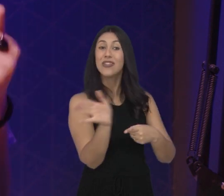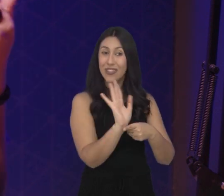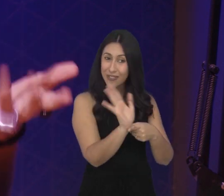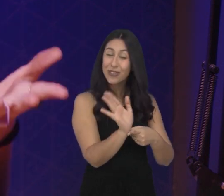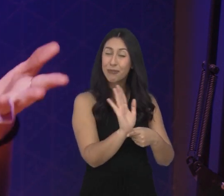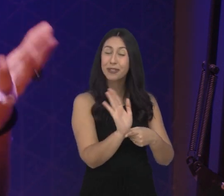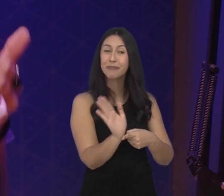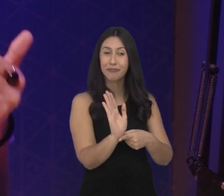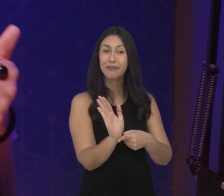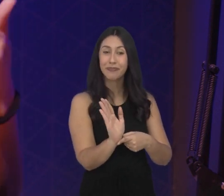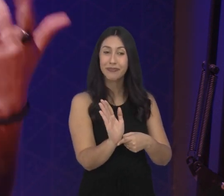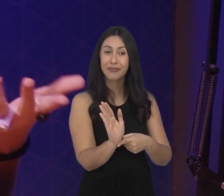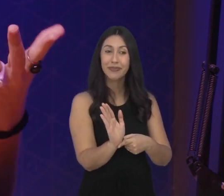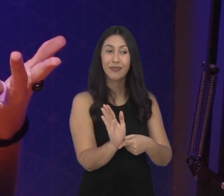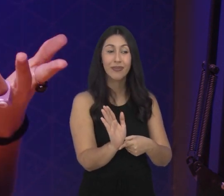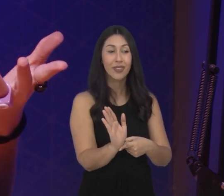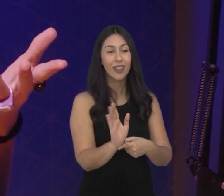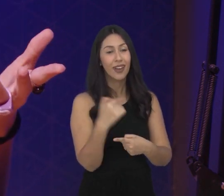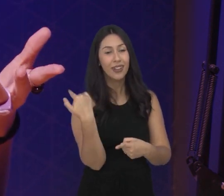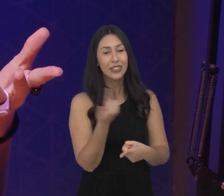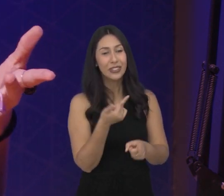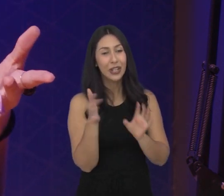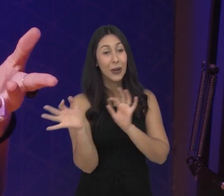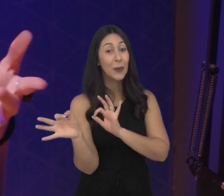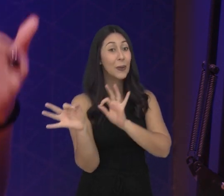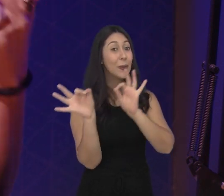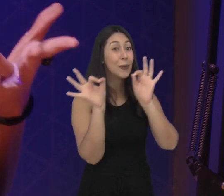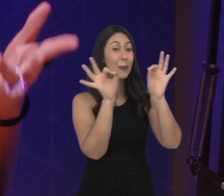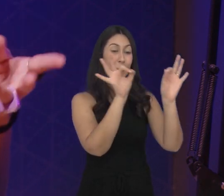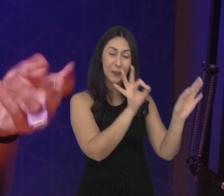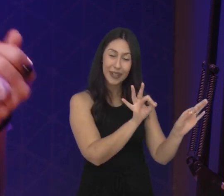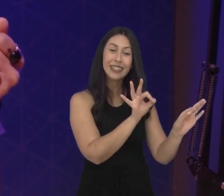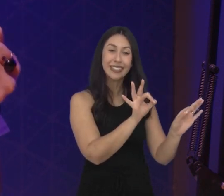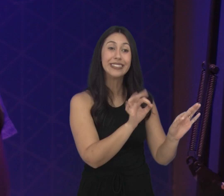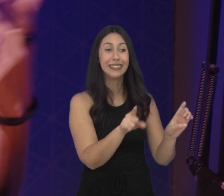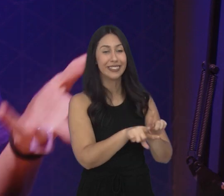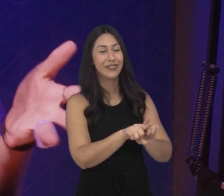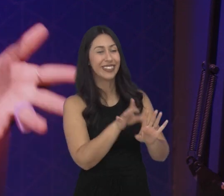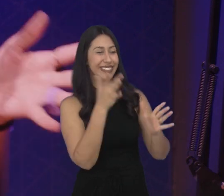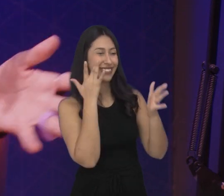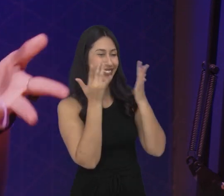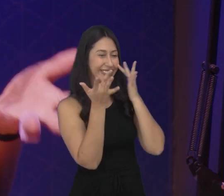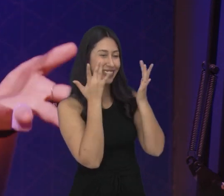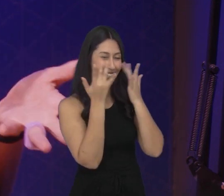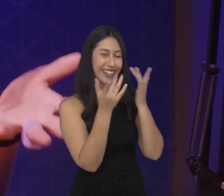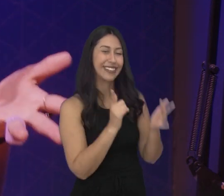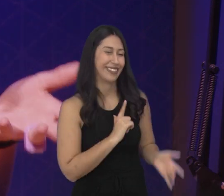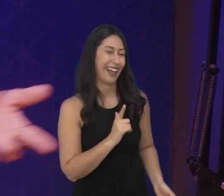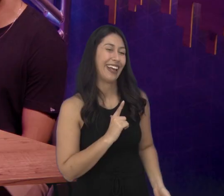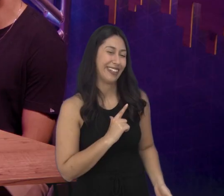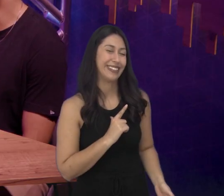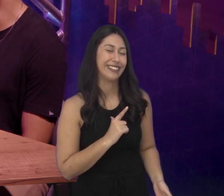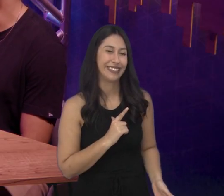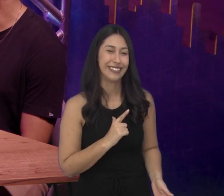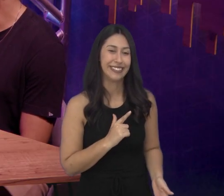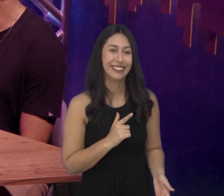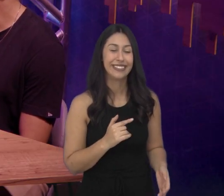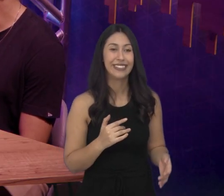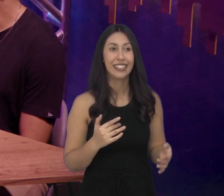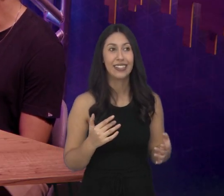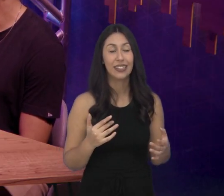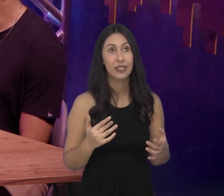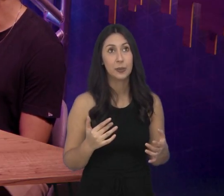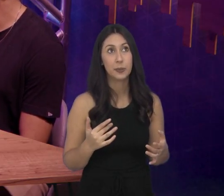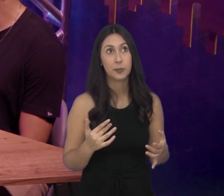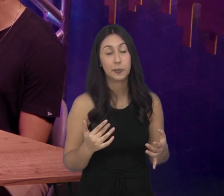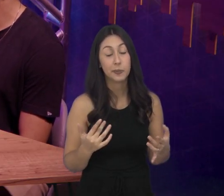Boom, nesse filme, né? Que é um musical, a gente acompanha... E tem um musical também? Foi inspirado no musical. É a